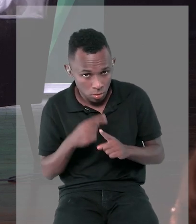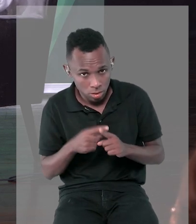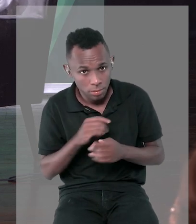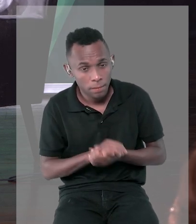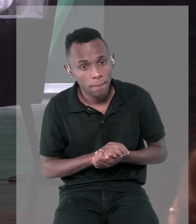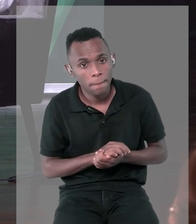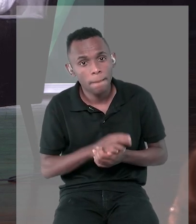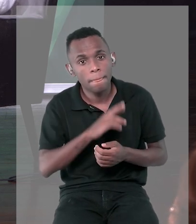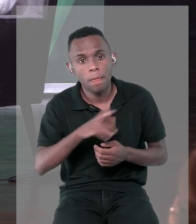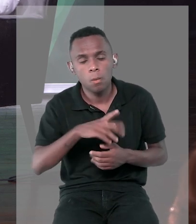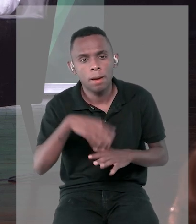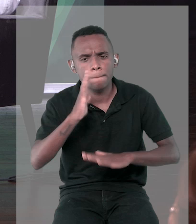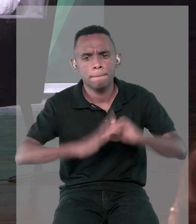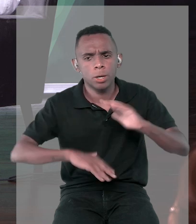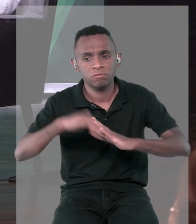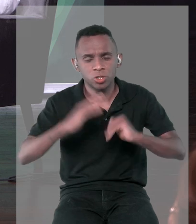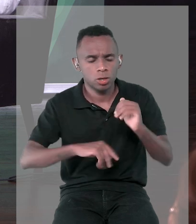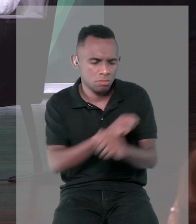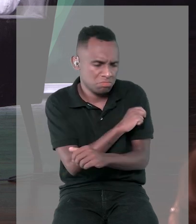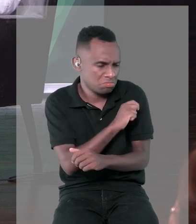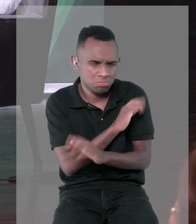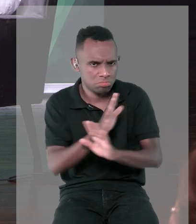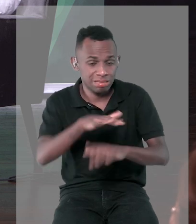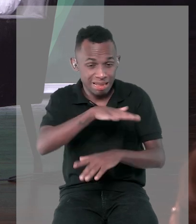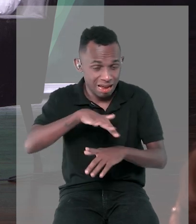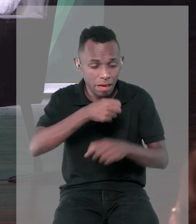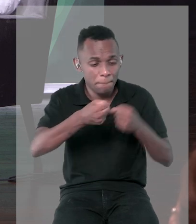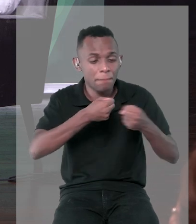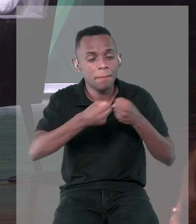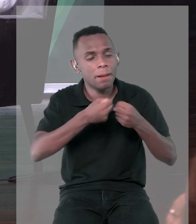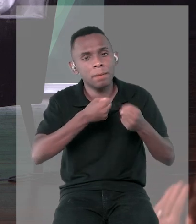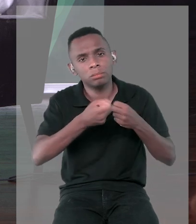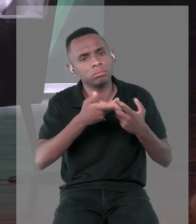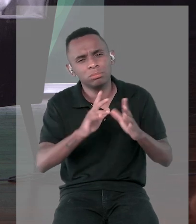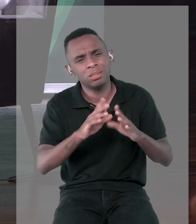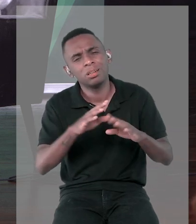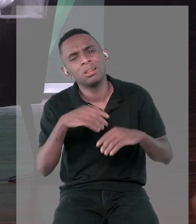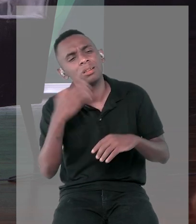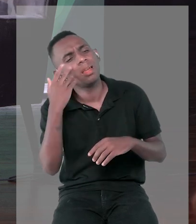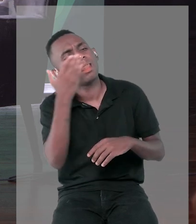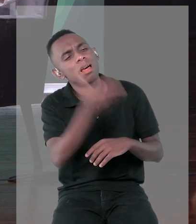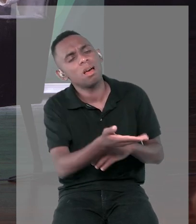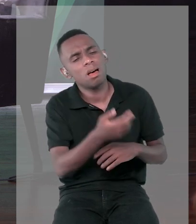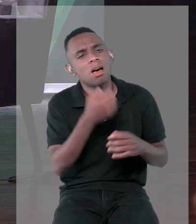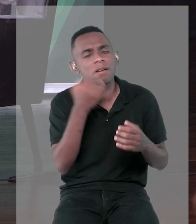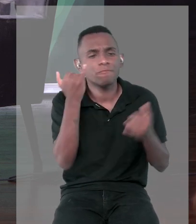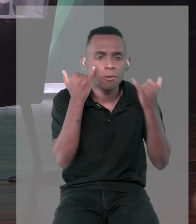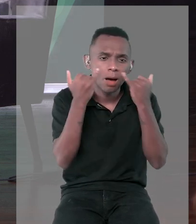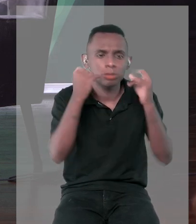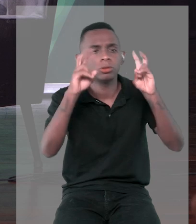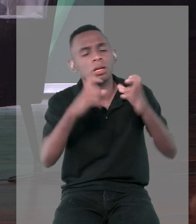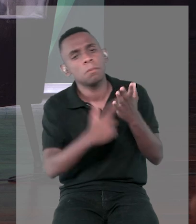quê? Porque eles não eram profissionais do jornalismo. Eles iam lá para, às vezes, ter uma informação sobre